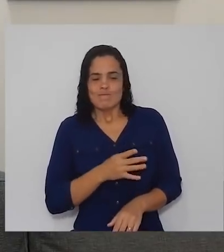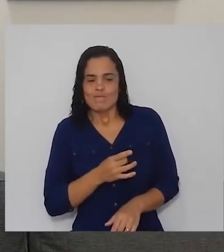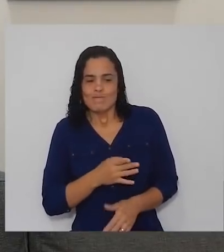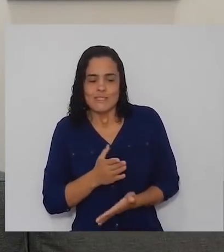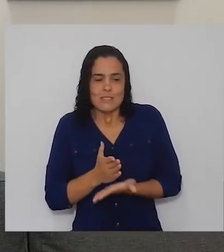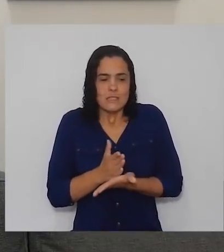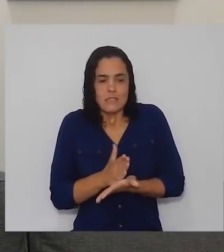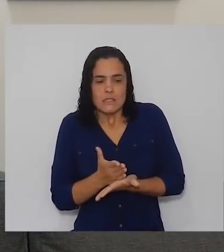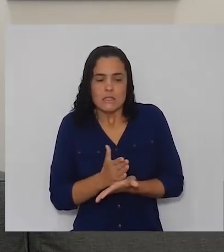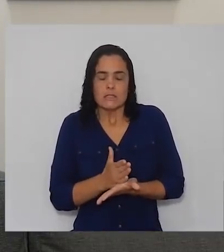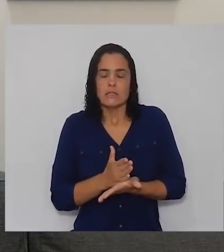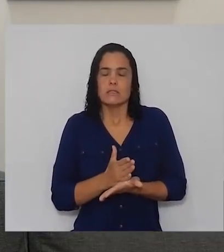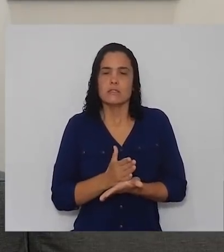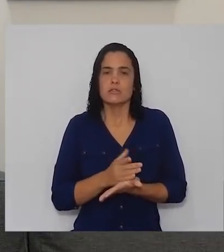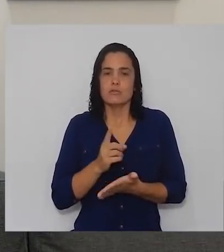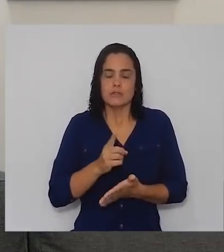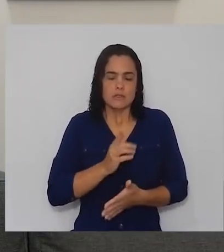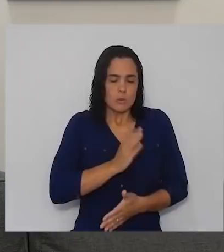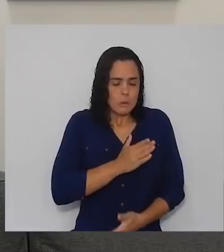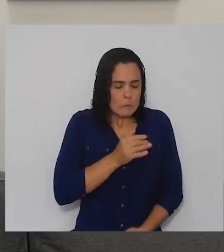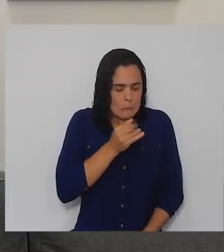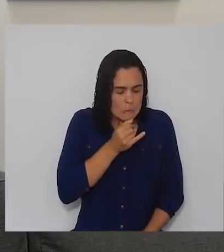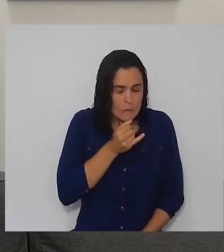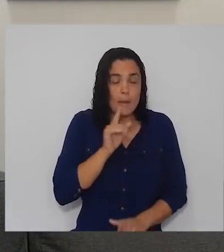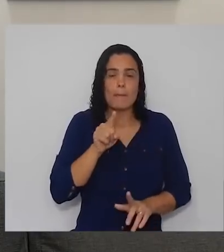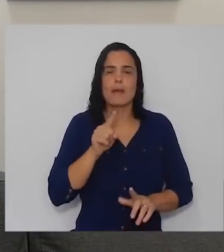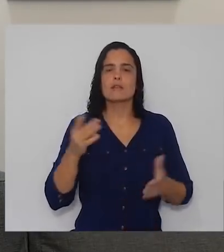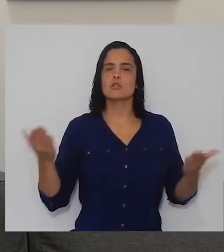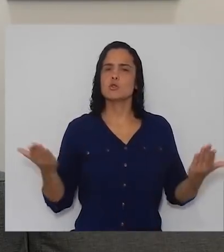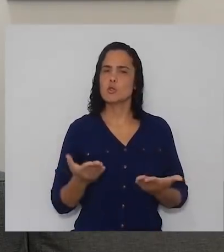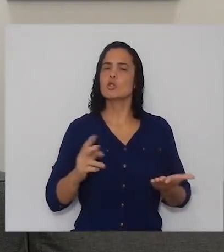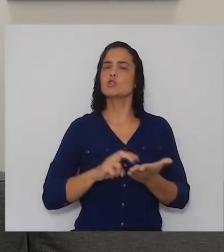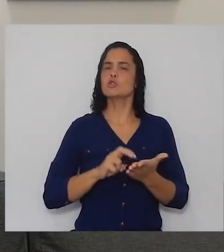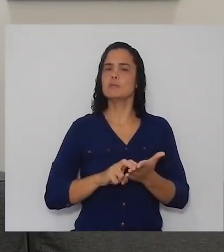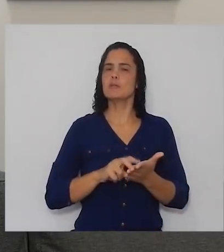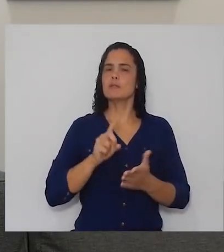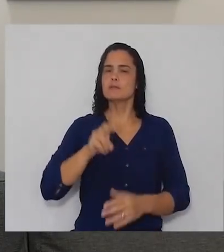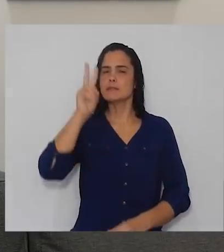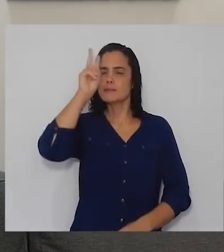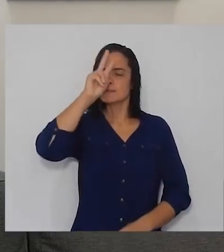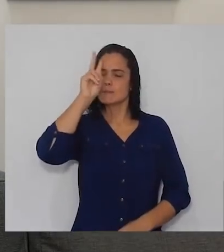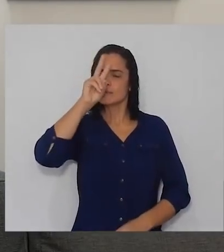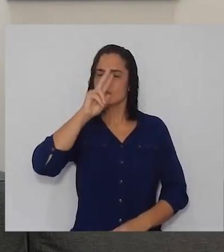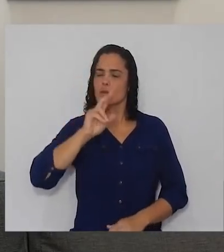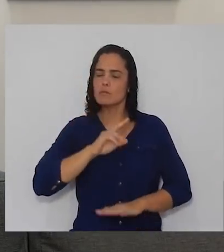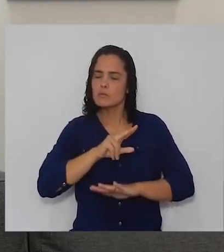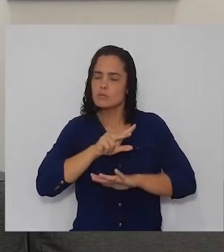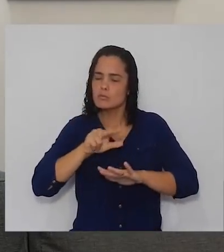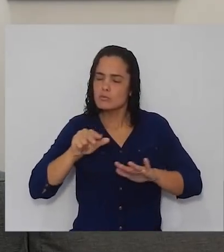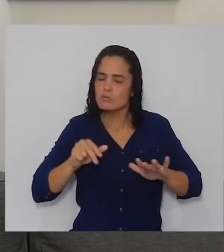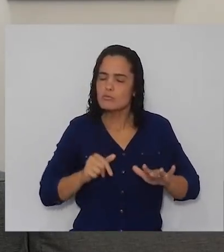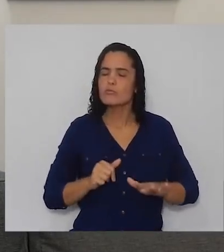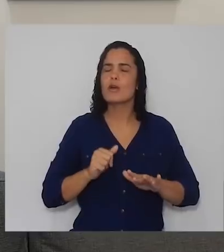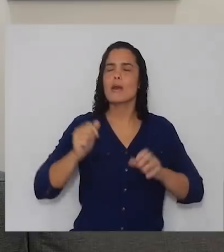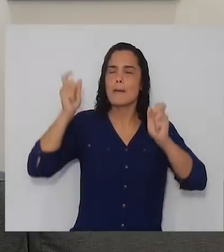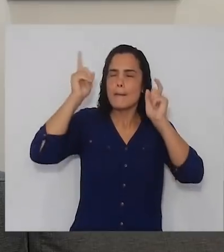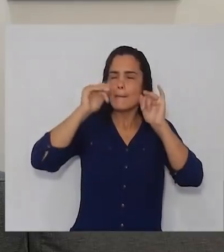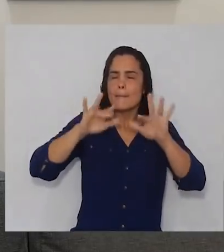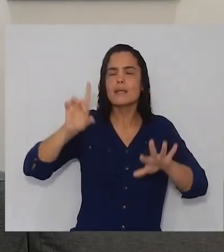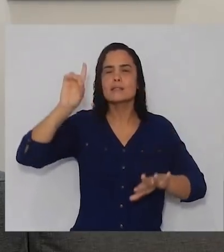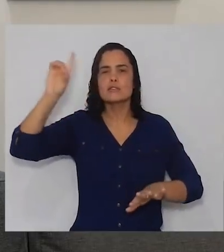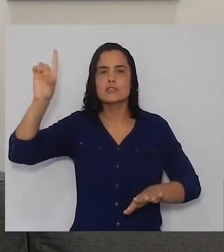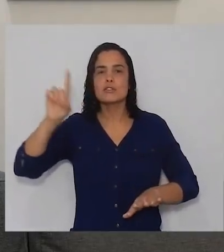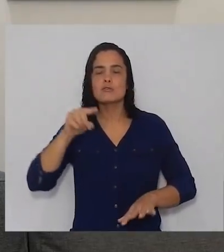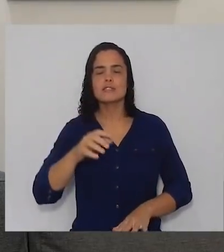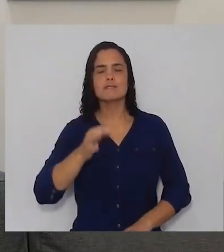de incerteza tenham dominado o seu coração. Mas que este culto desta manhã possa trazer ao seu coração,